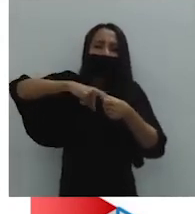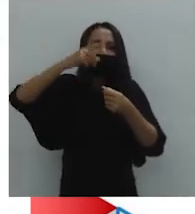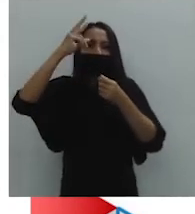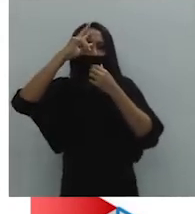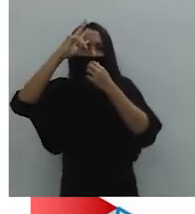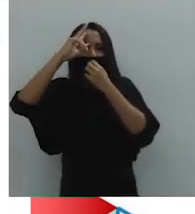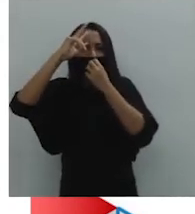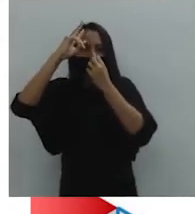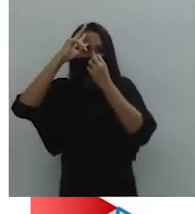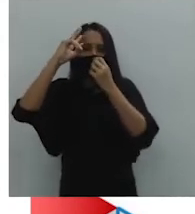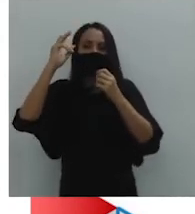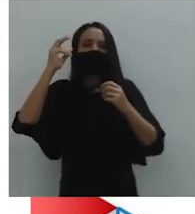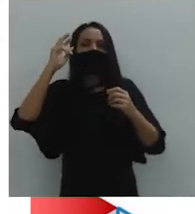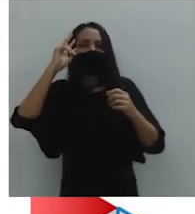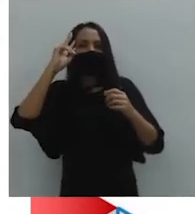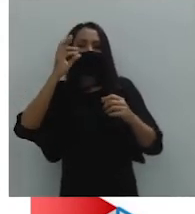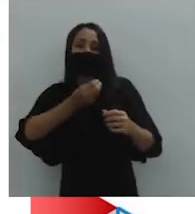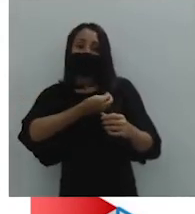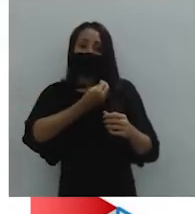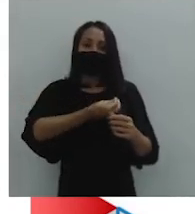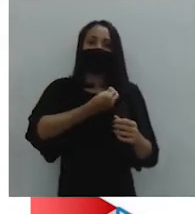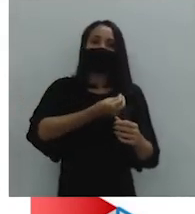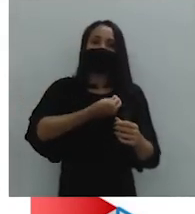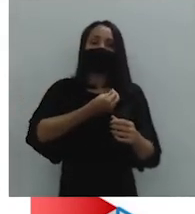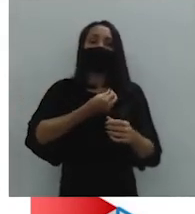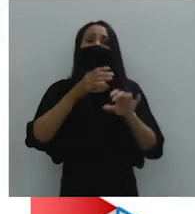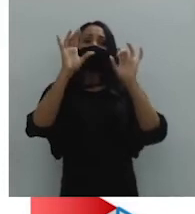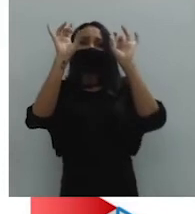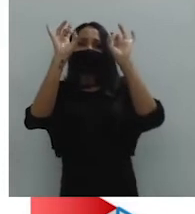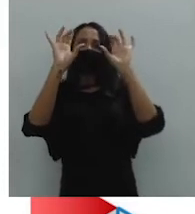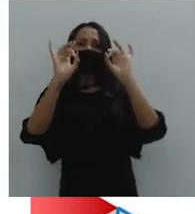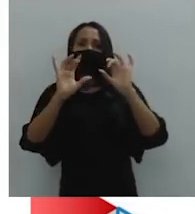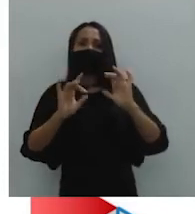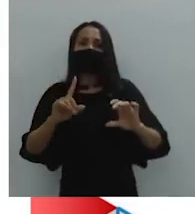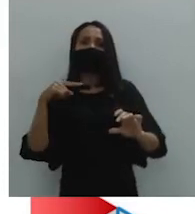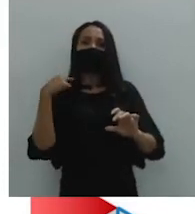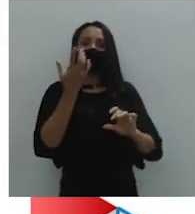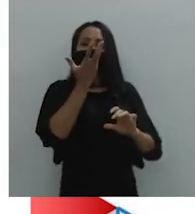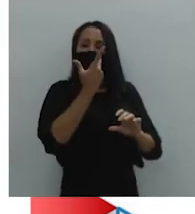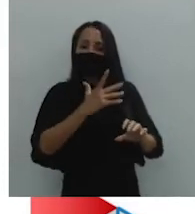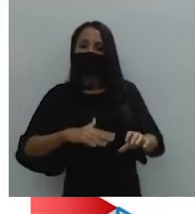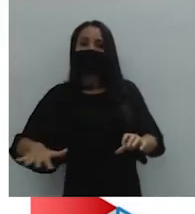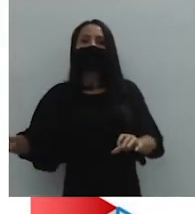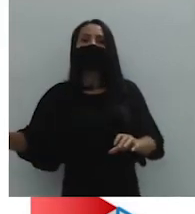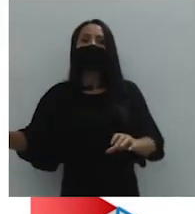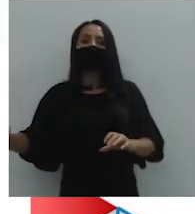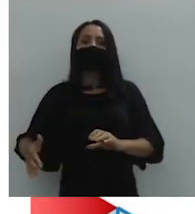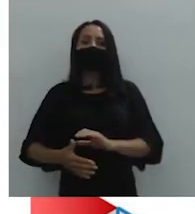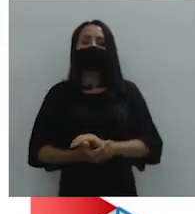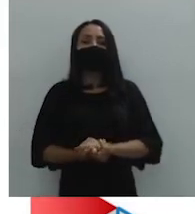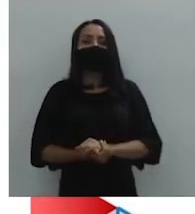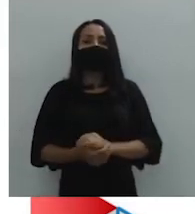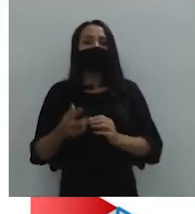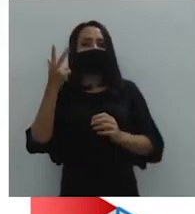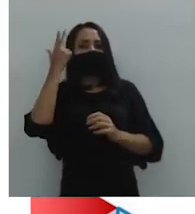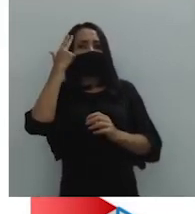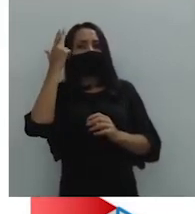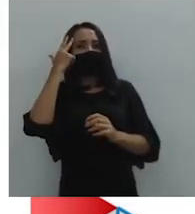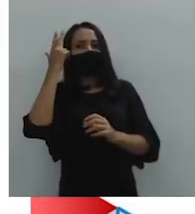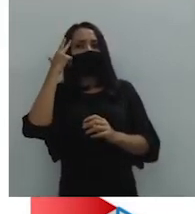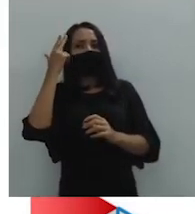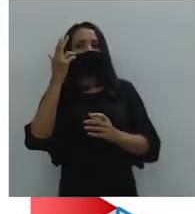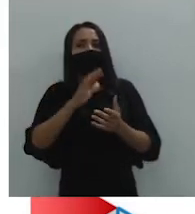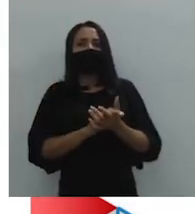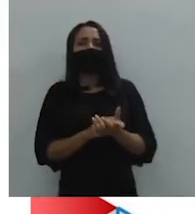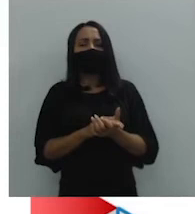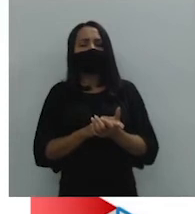fatos, inclusive, da nossa vida, e especialmente da nossa infância. É tão comum a gente passar por